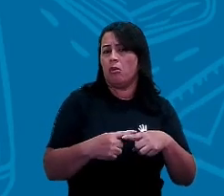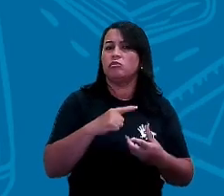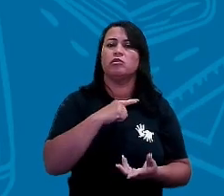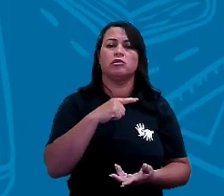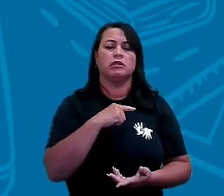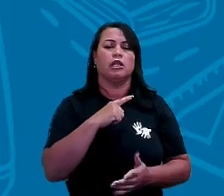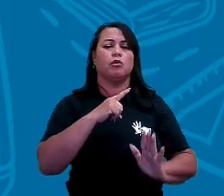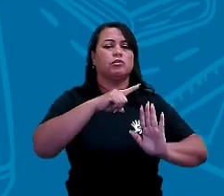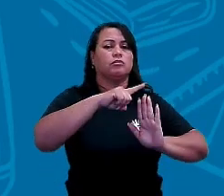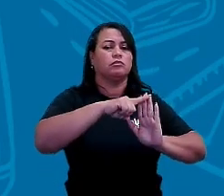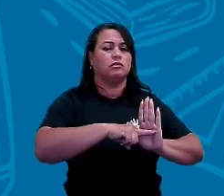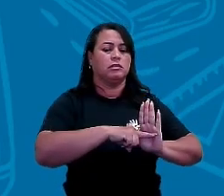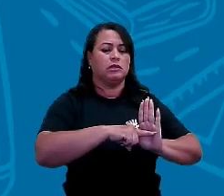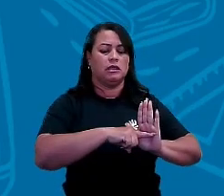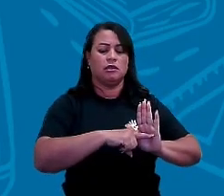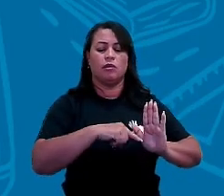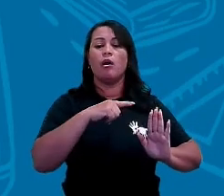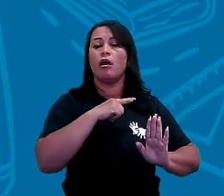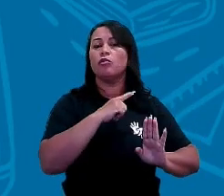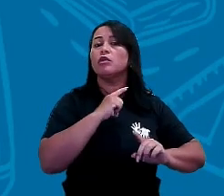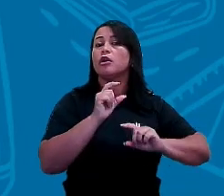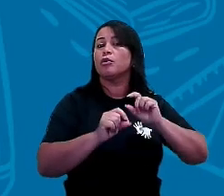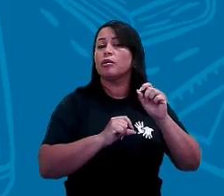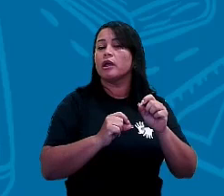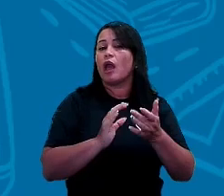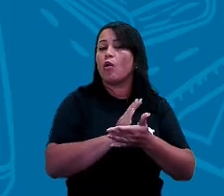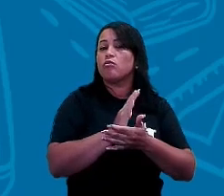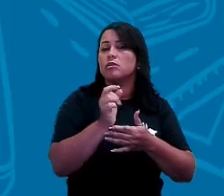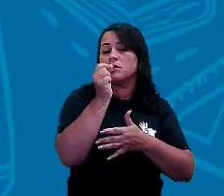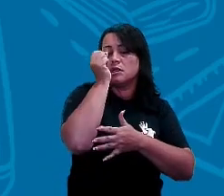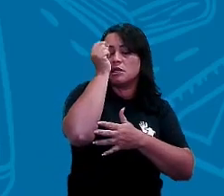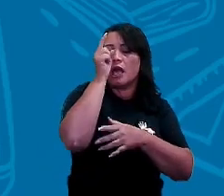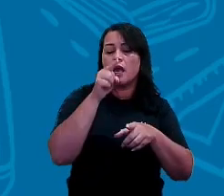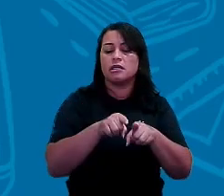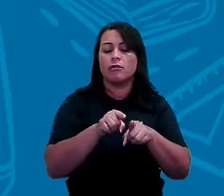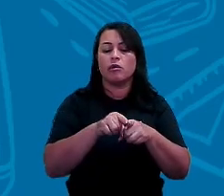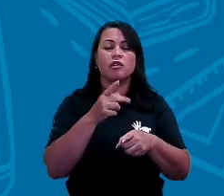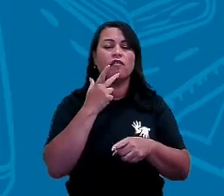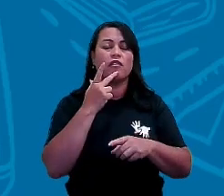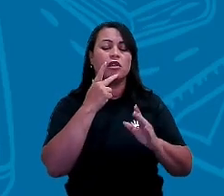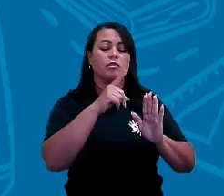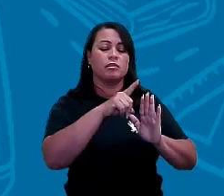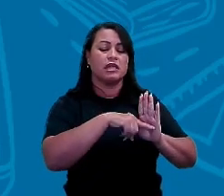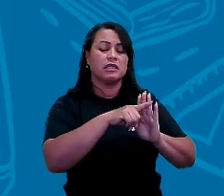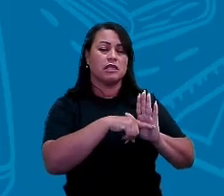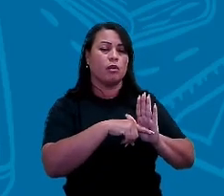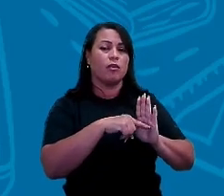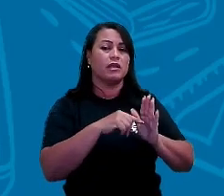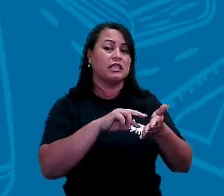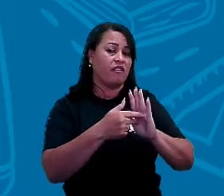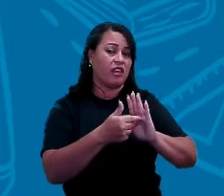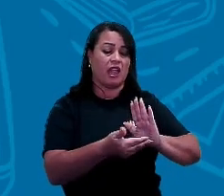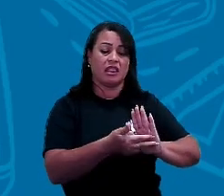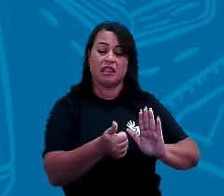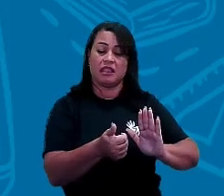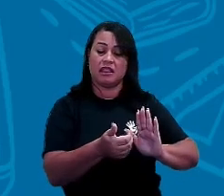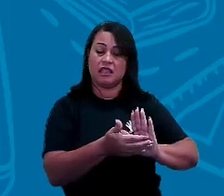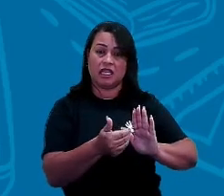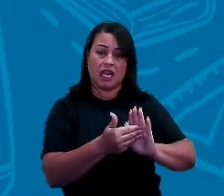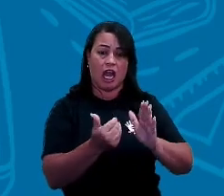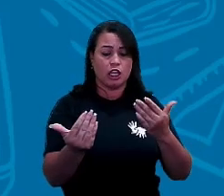tenho uma subtração, eu tenho aquelas ideias, né? Quando eu falo da subtração, eu tenho a ideia de tirar,